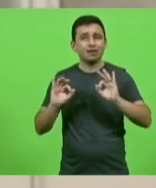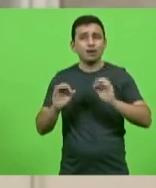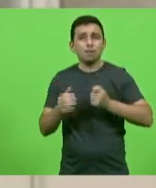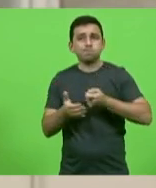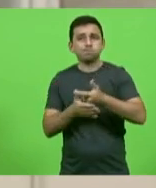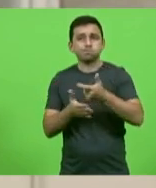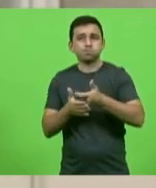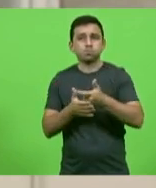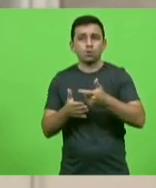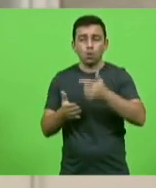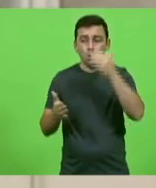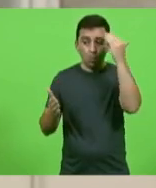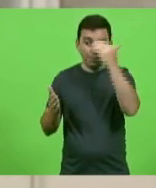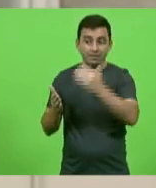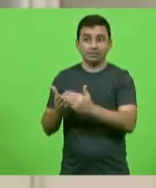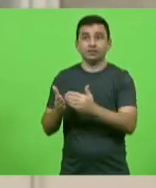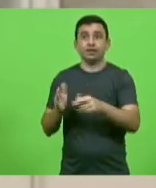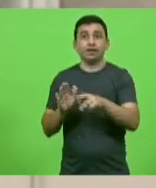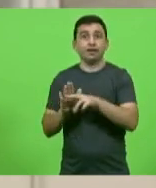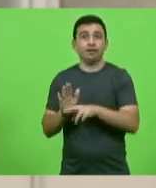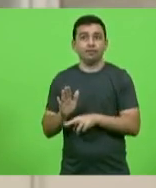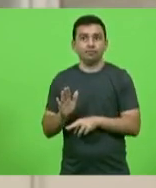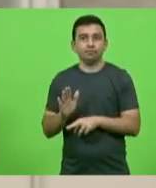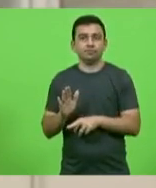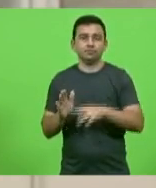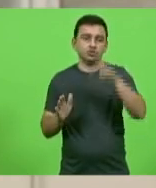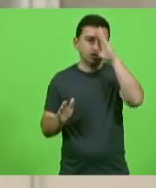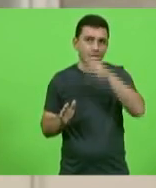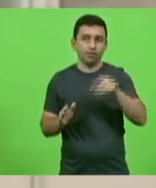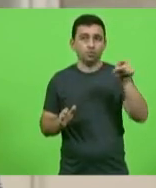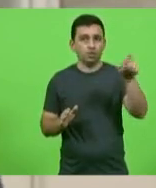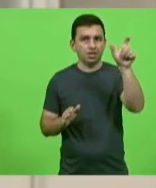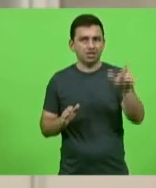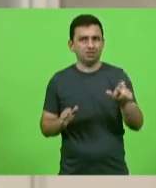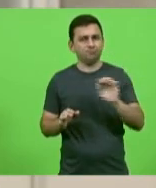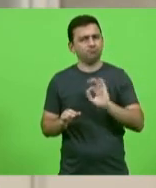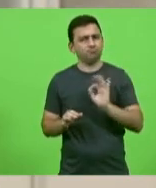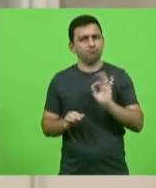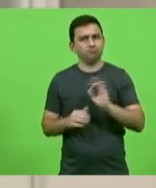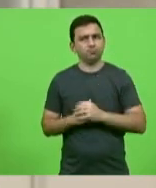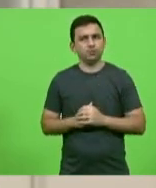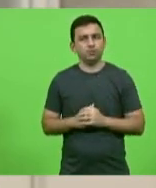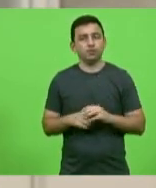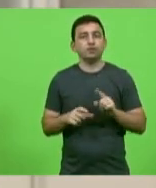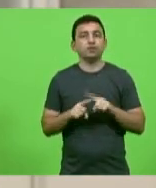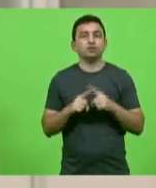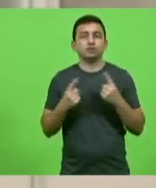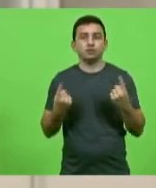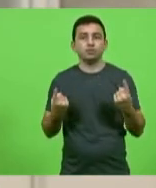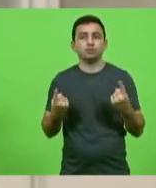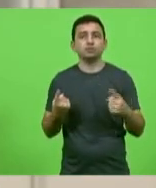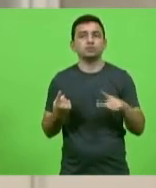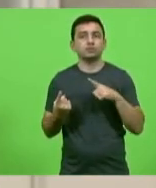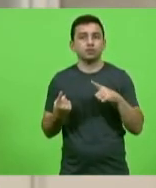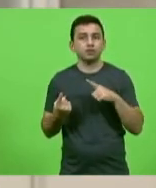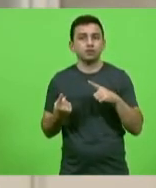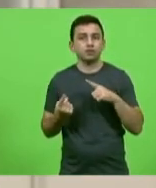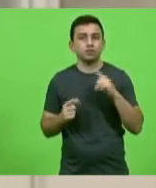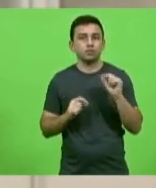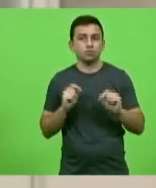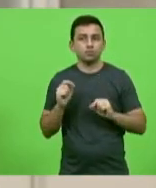sem observância das prescrições legais diretamente não ocorre no entanto 500